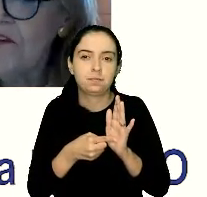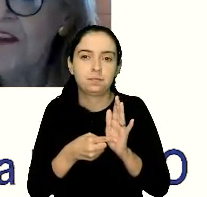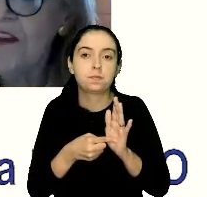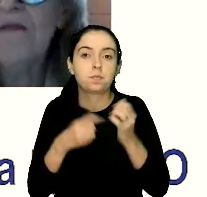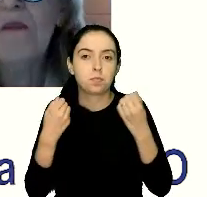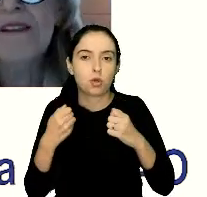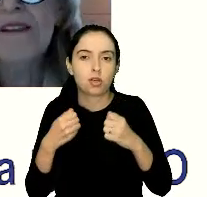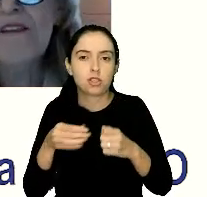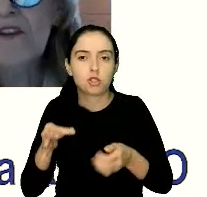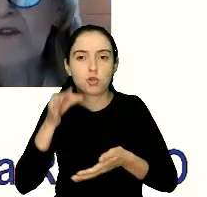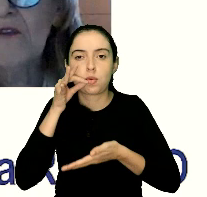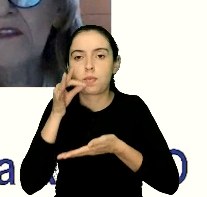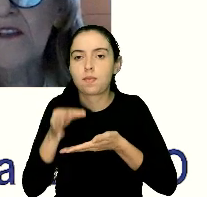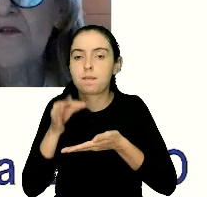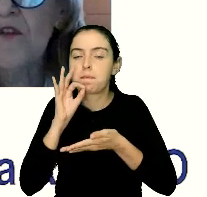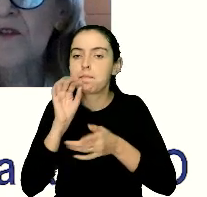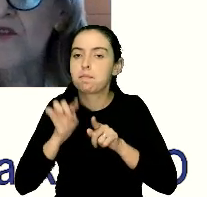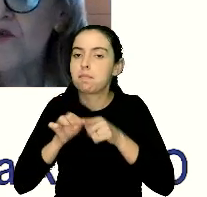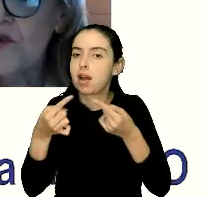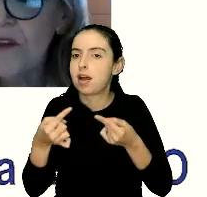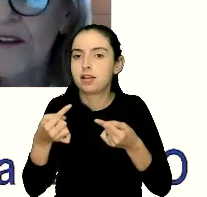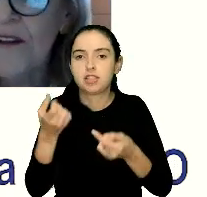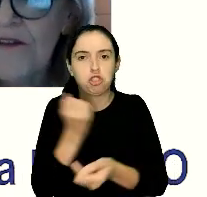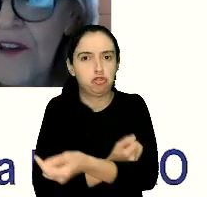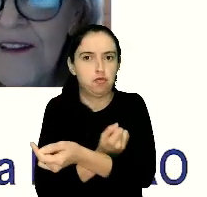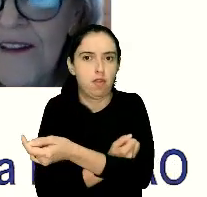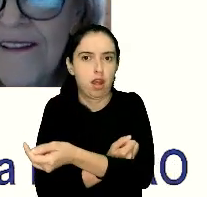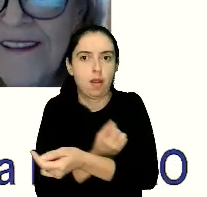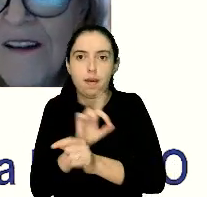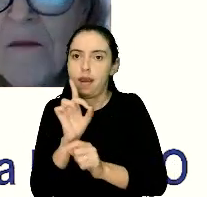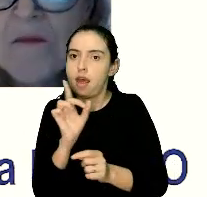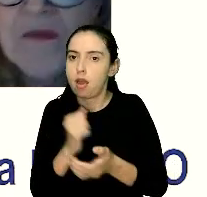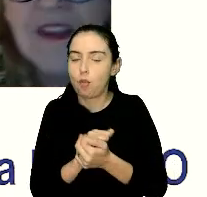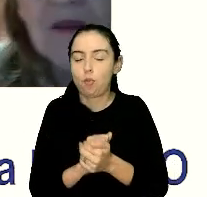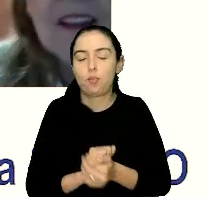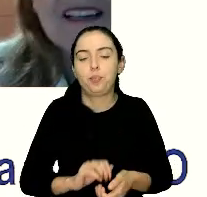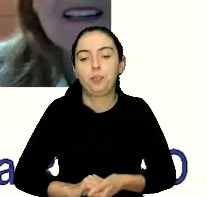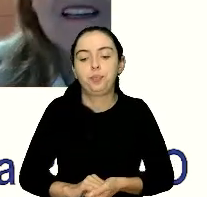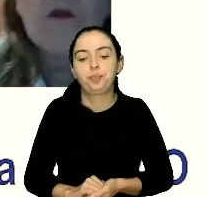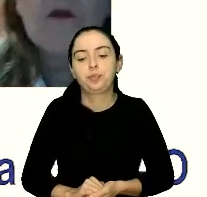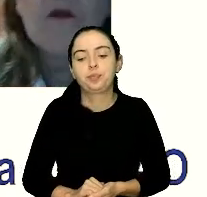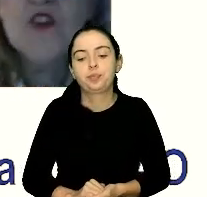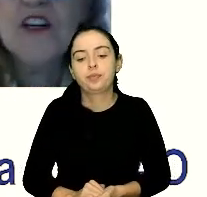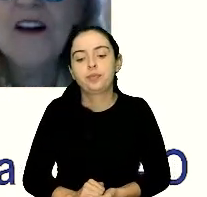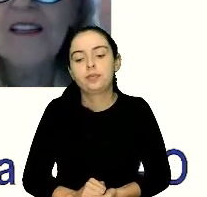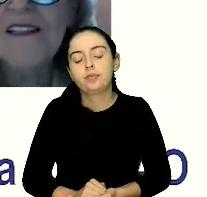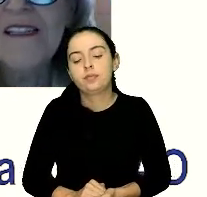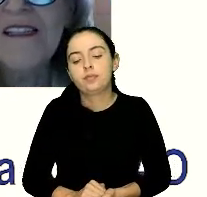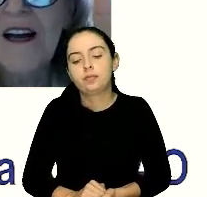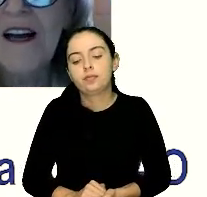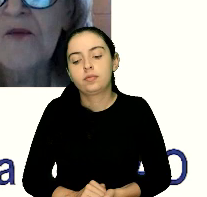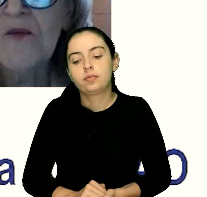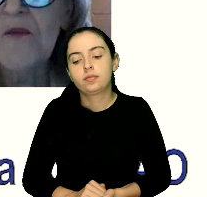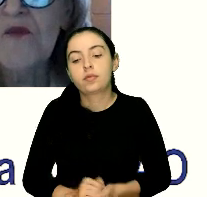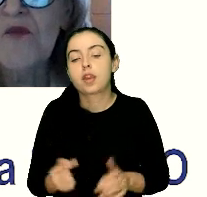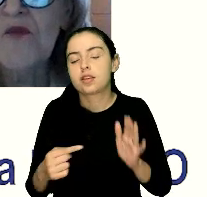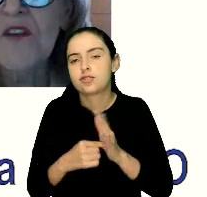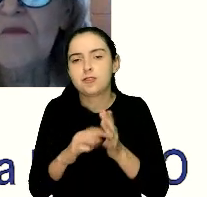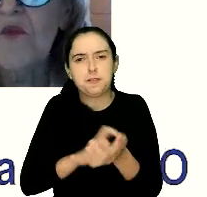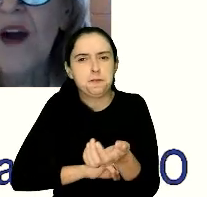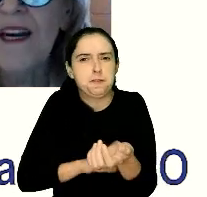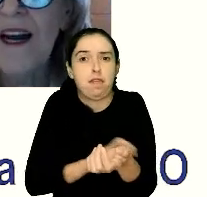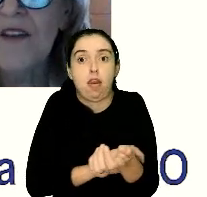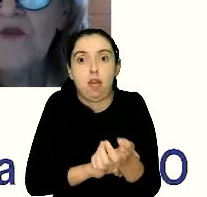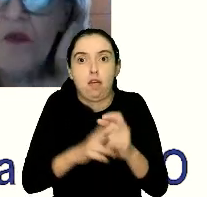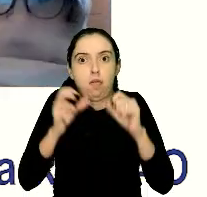meu café, mas, enfim, não vai ser em forma de soro e nem na veia, né? E não vou chegar nesse estado com meus